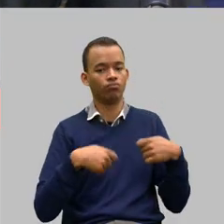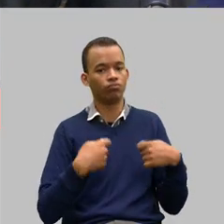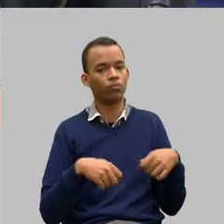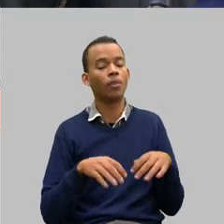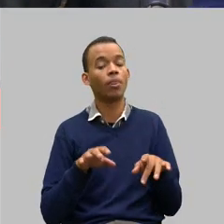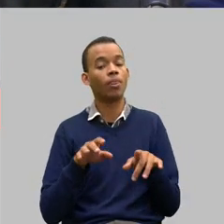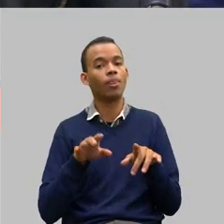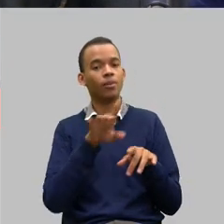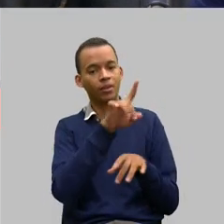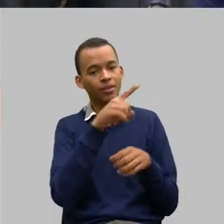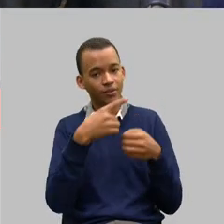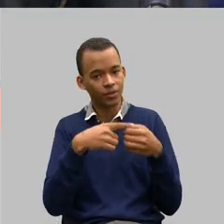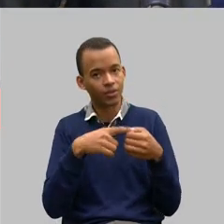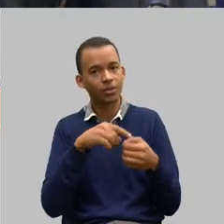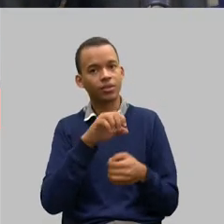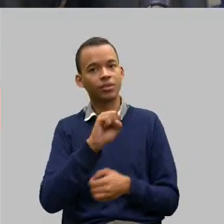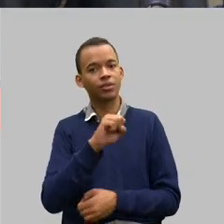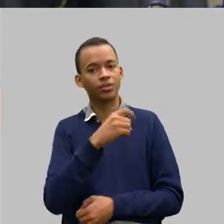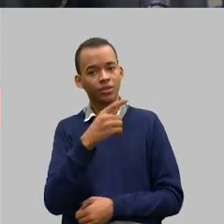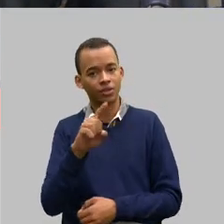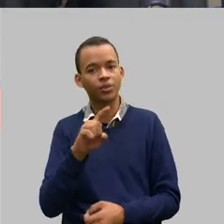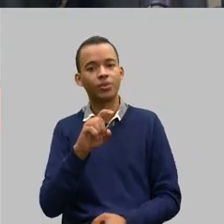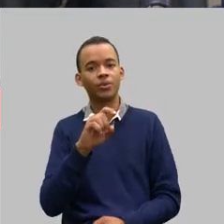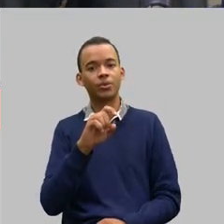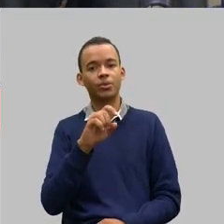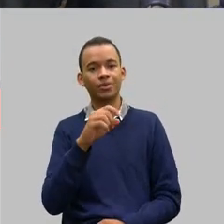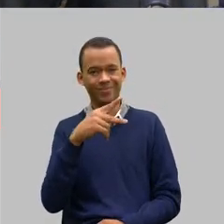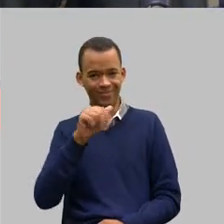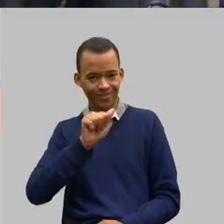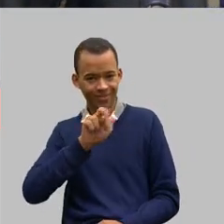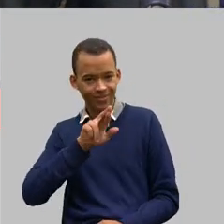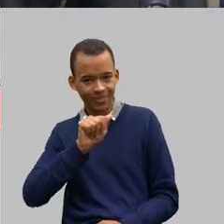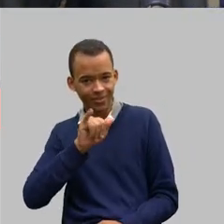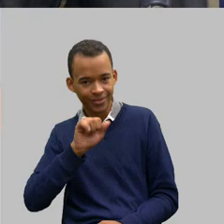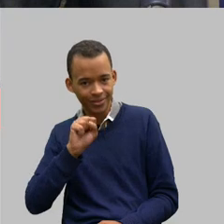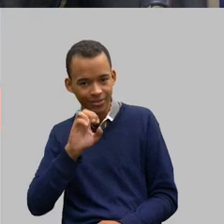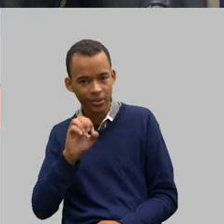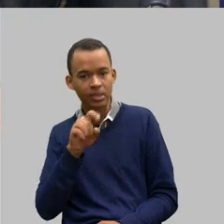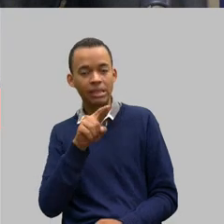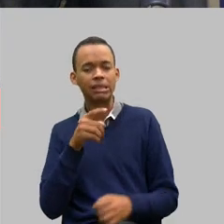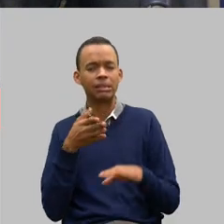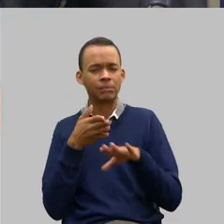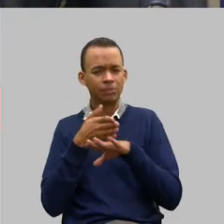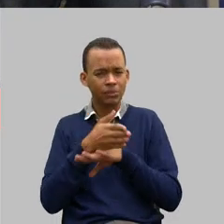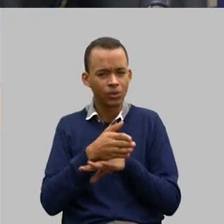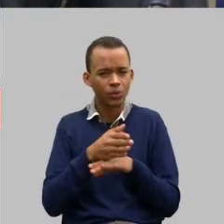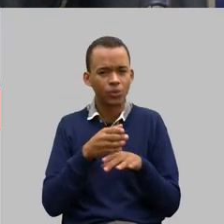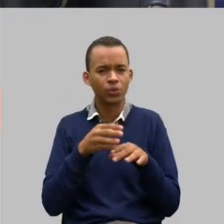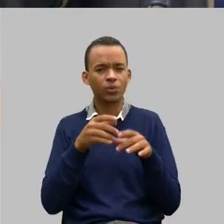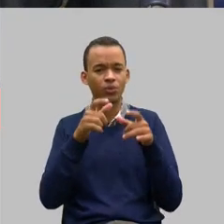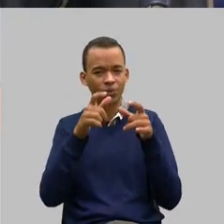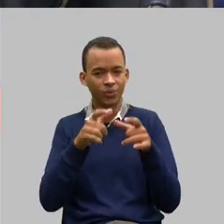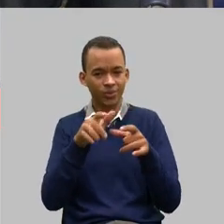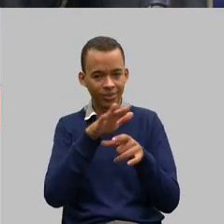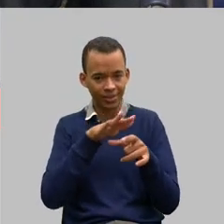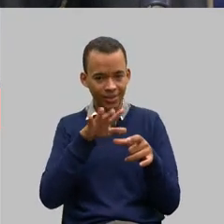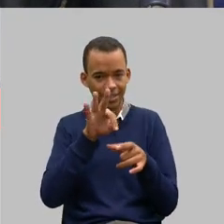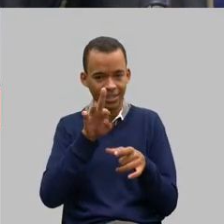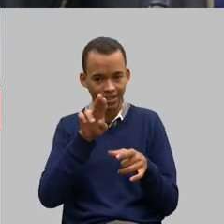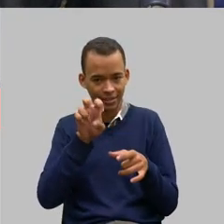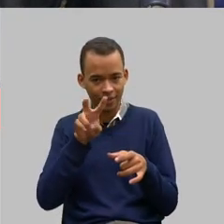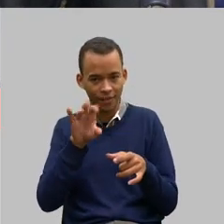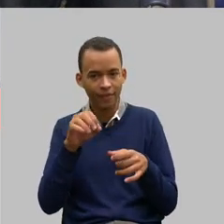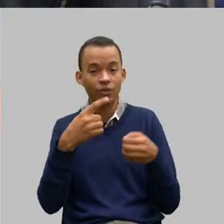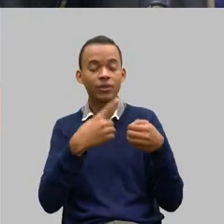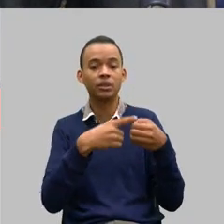Paraíso que é viu Carolina aquela entrada a entrada do Trevo ali aonde nós combinamos inclusive na cidade